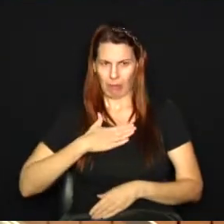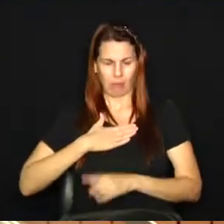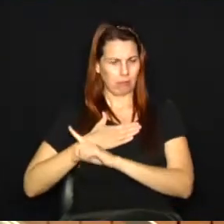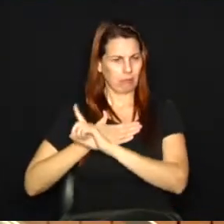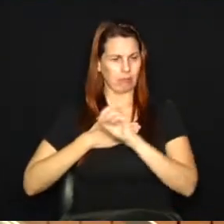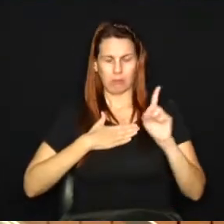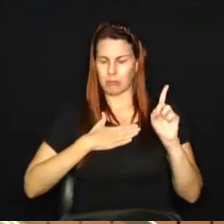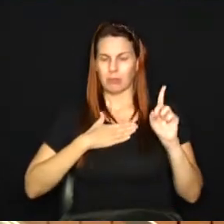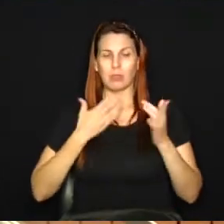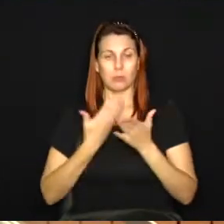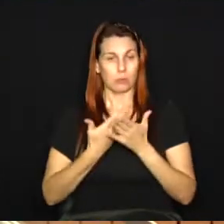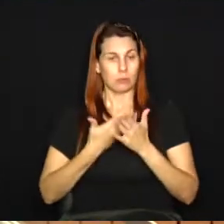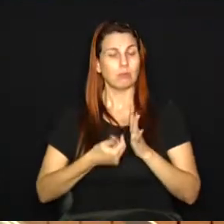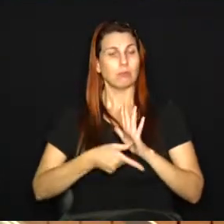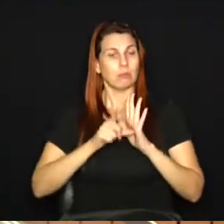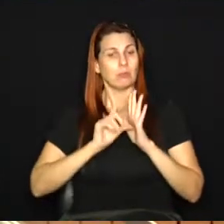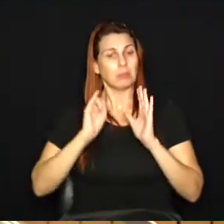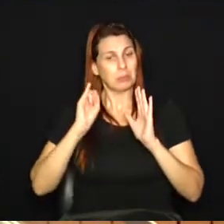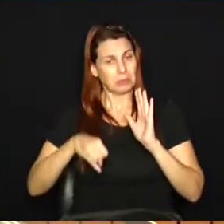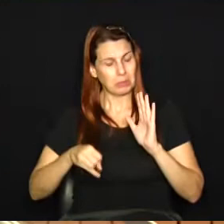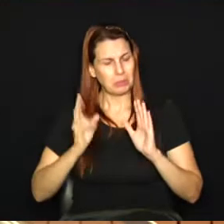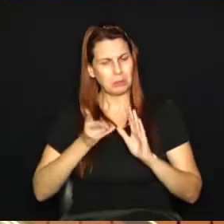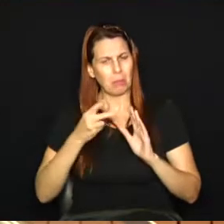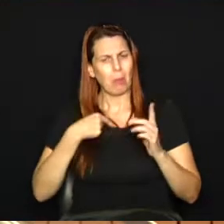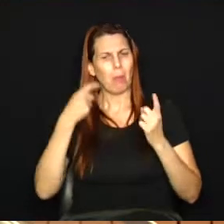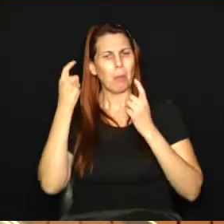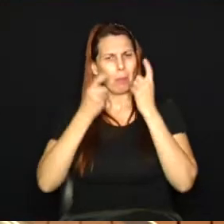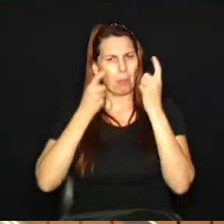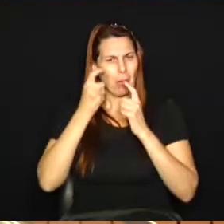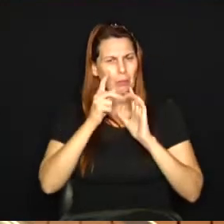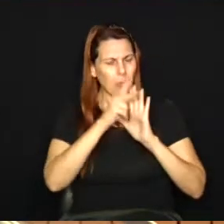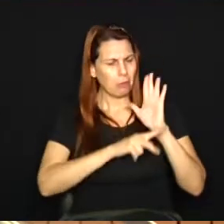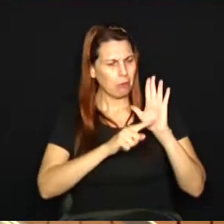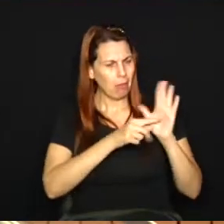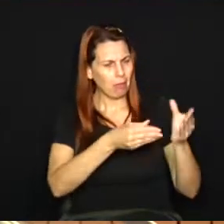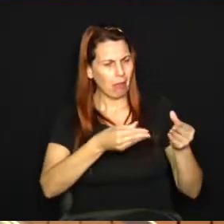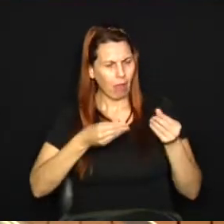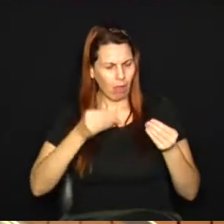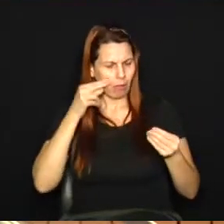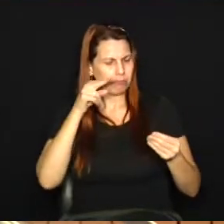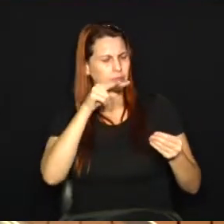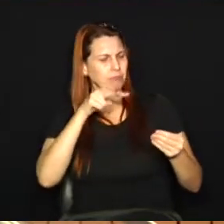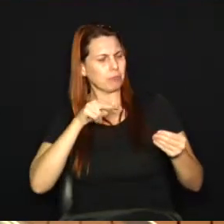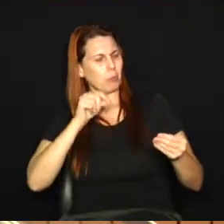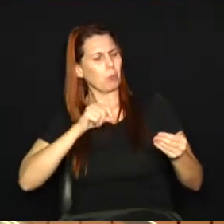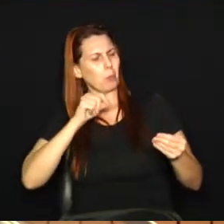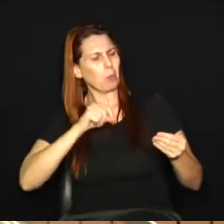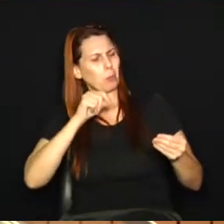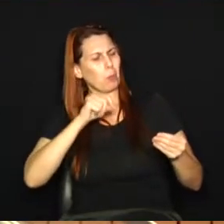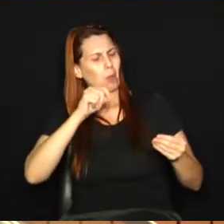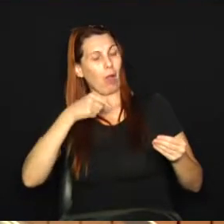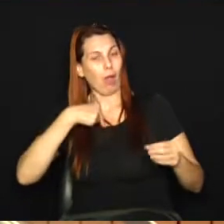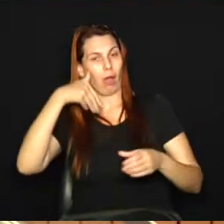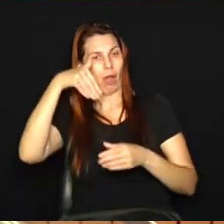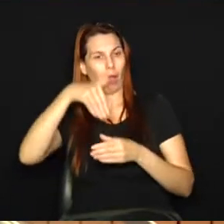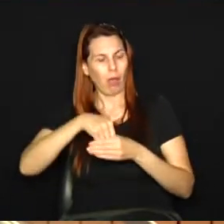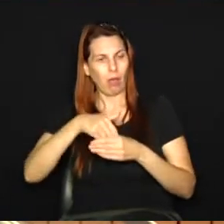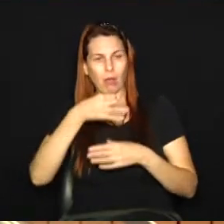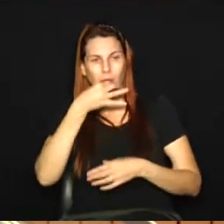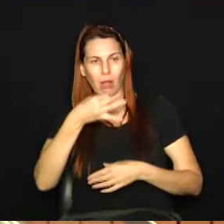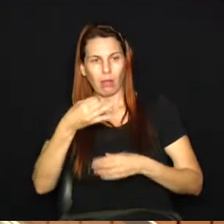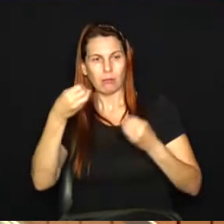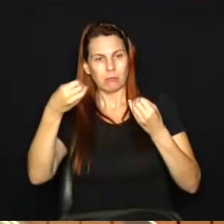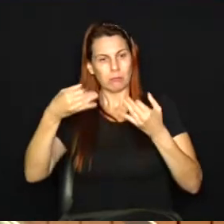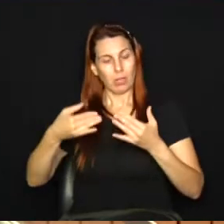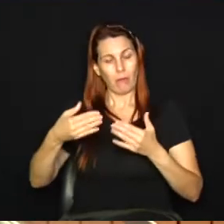Eu tenho o cuidado, a preocupação de estudar todos os projetos e vir aqui votar e ter argumento para justificar o